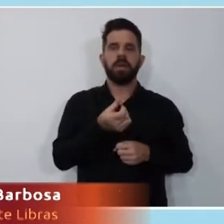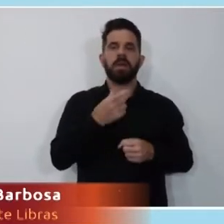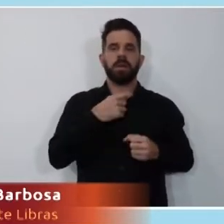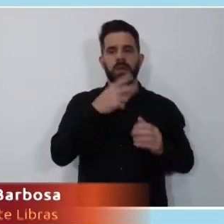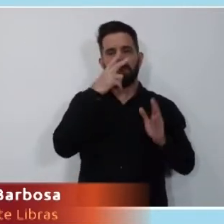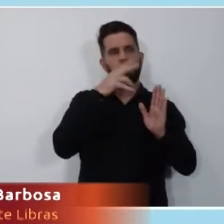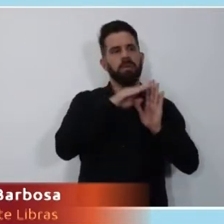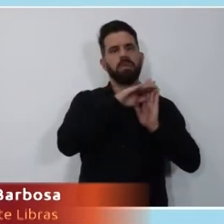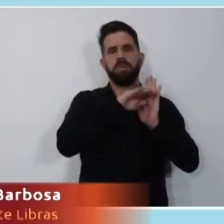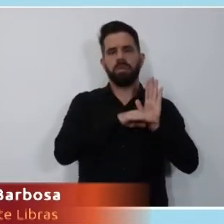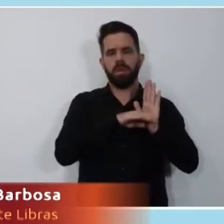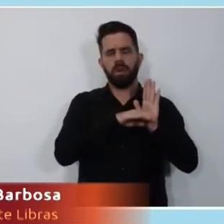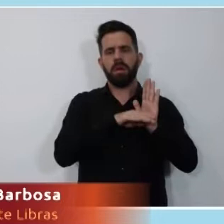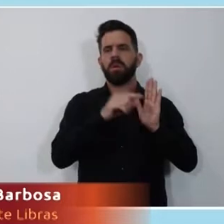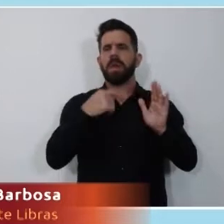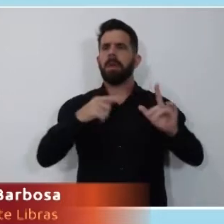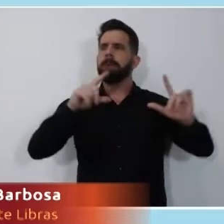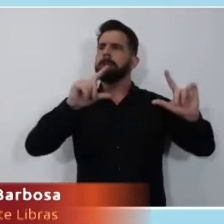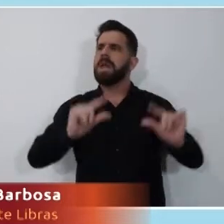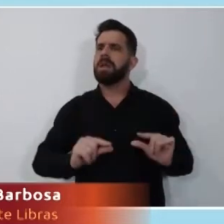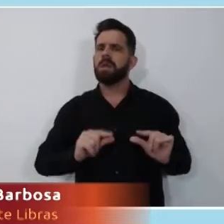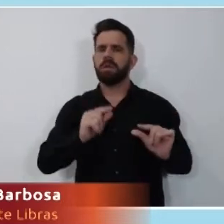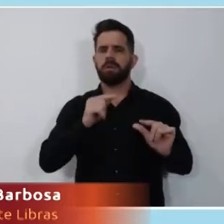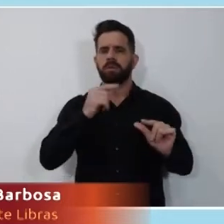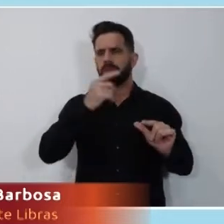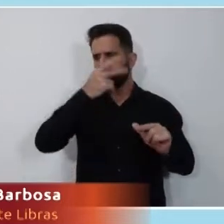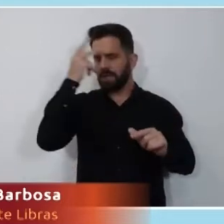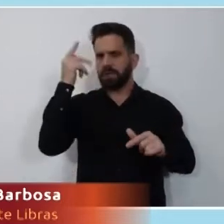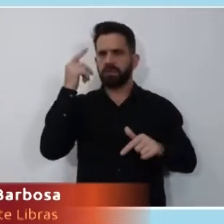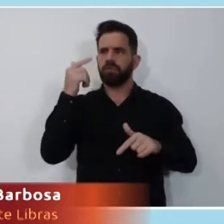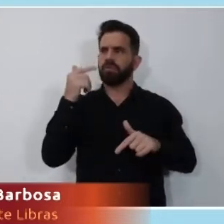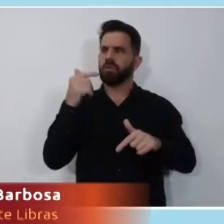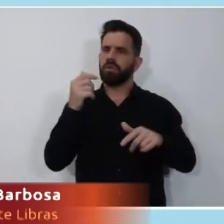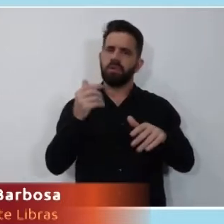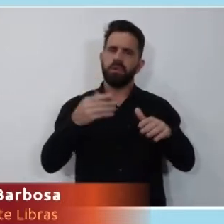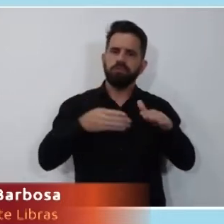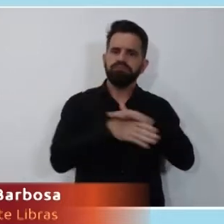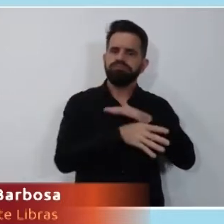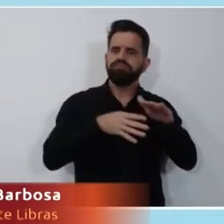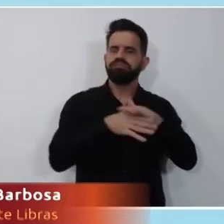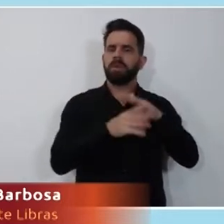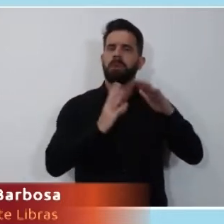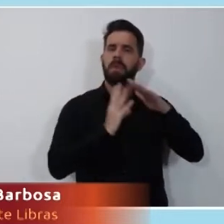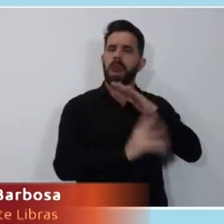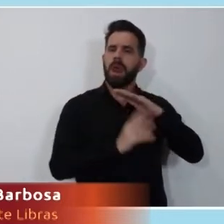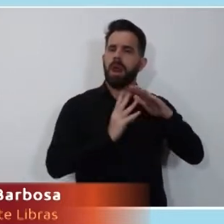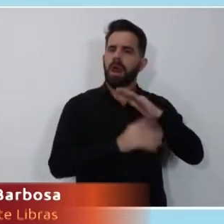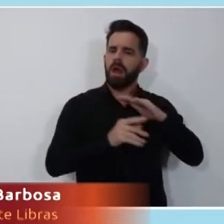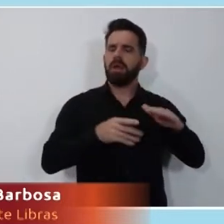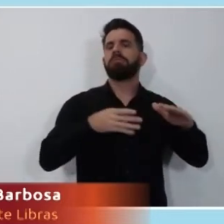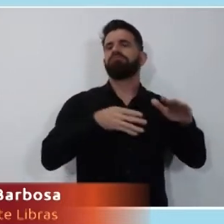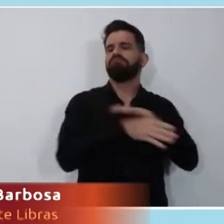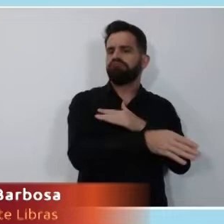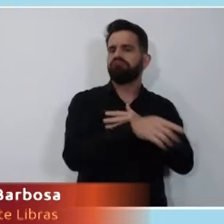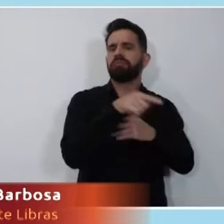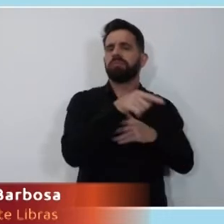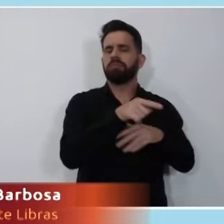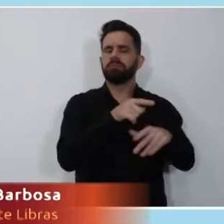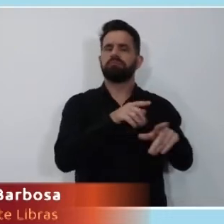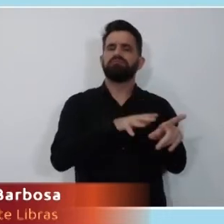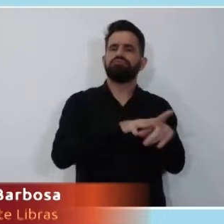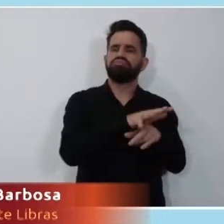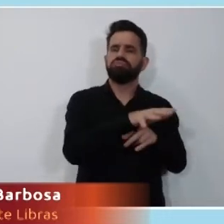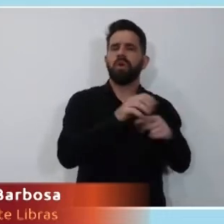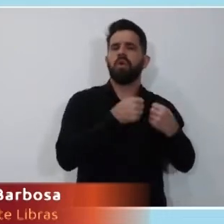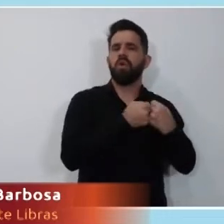pelo sistema, e não tem melhorado essa perspectiva nos passados anos, né? E a pandemia simplesmente ela puxou